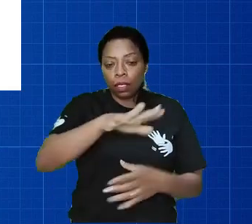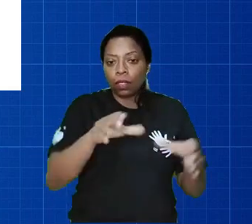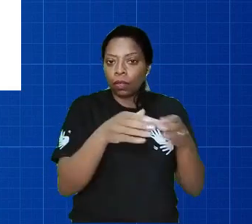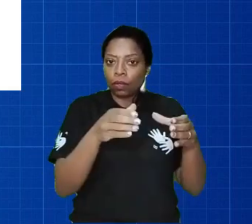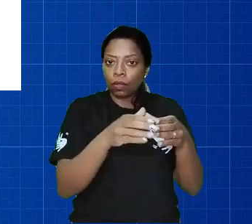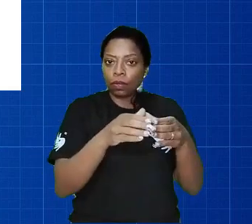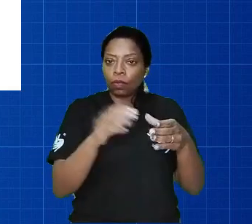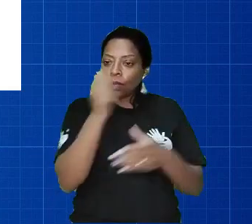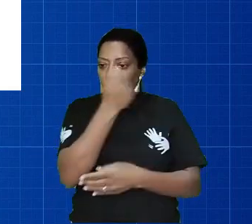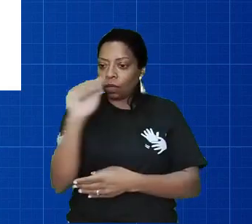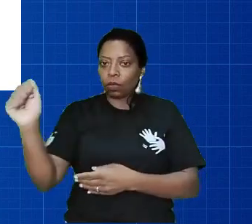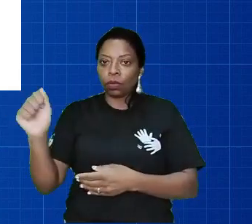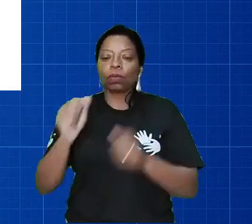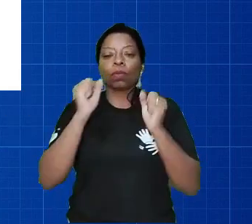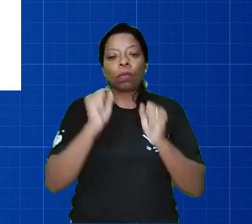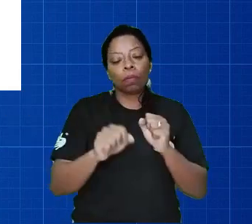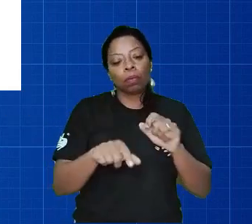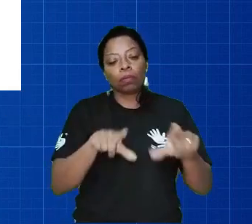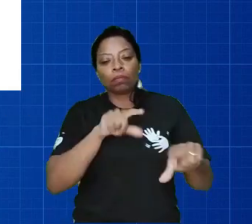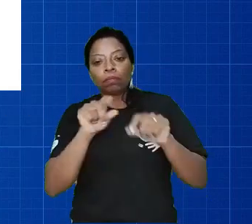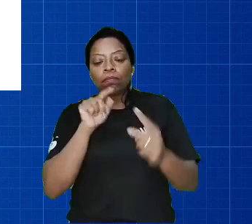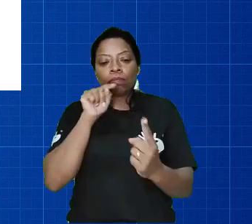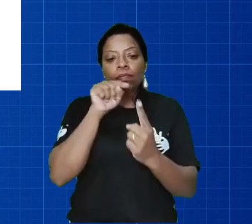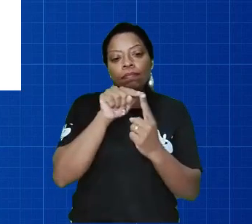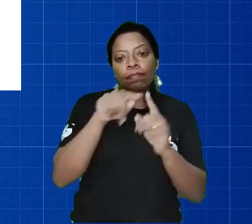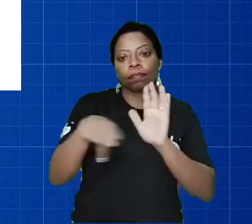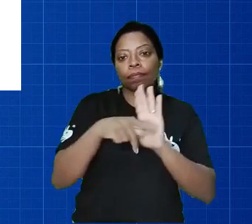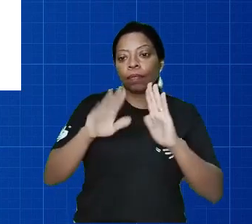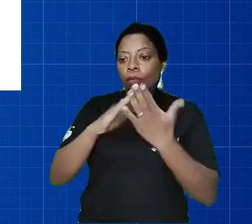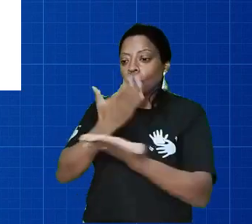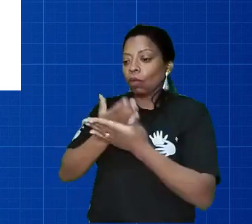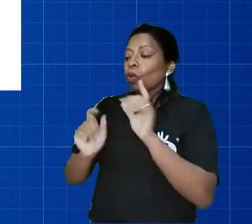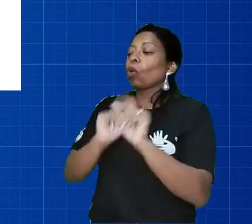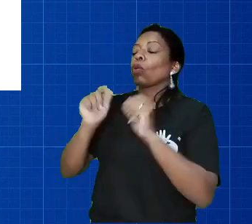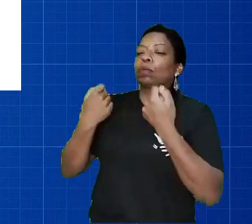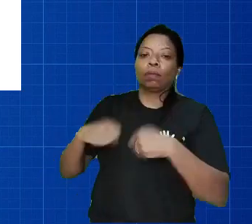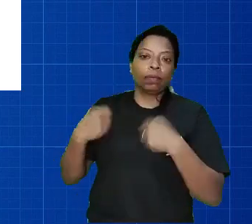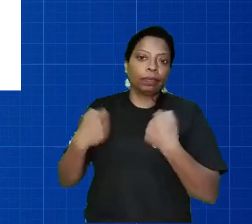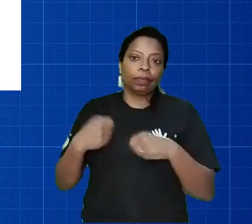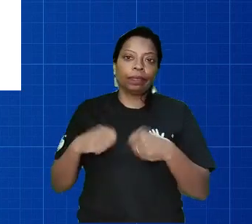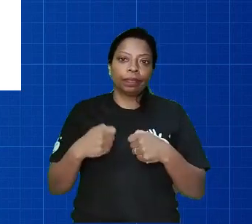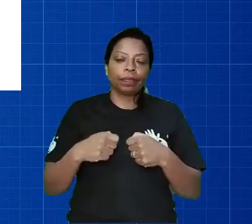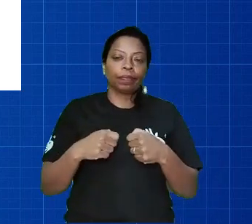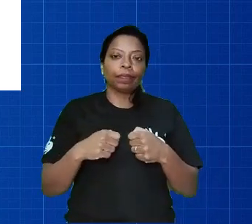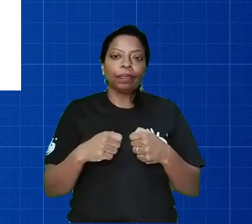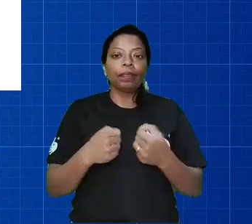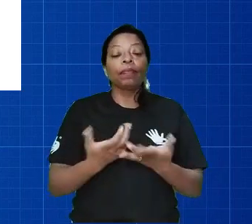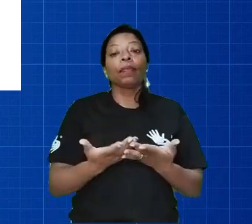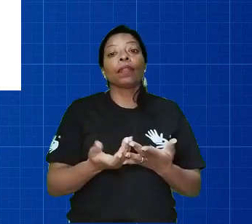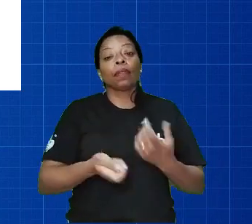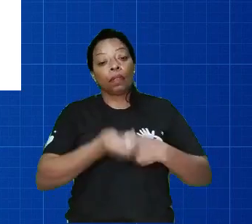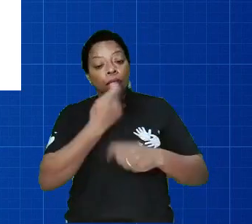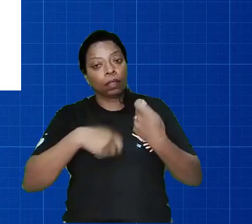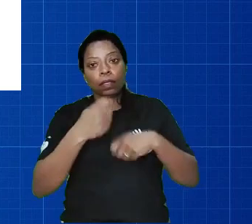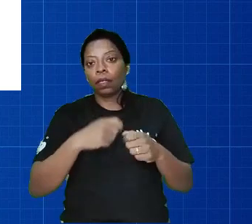e da direção da unidade, de acordo com os objetivos e necessidades da escola. Então, essas categorias econômicas,